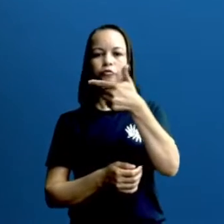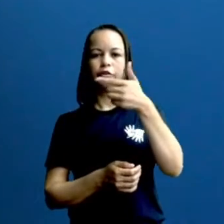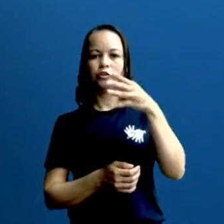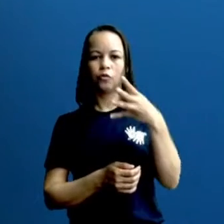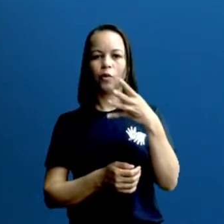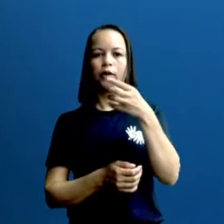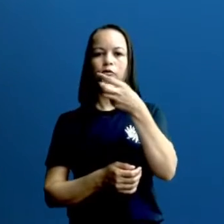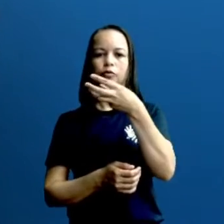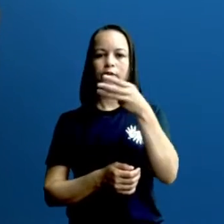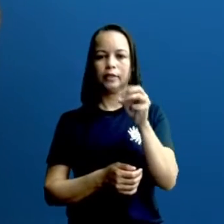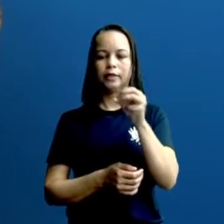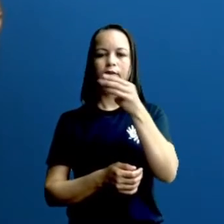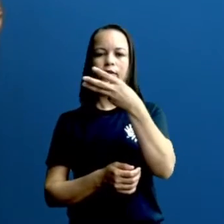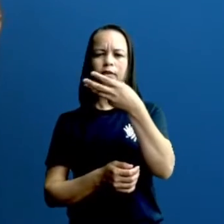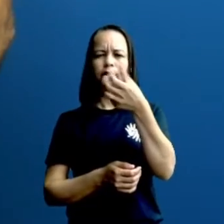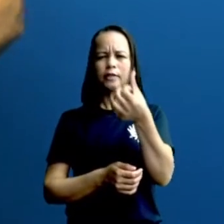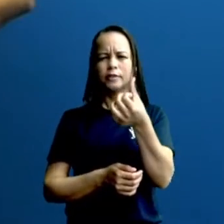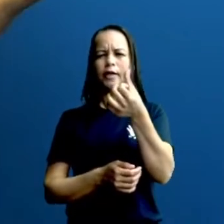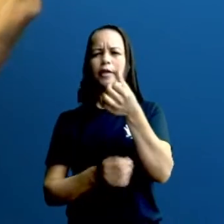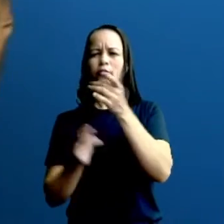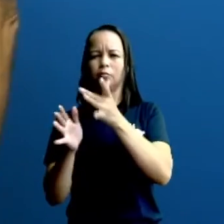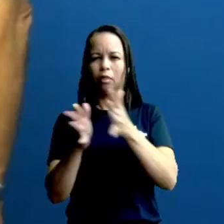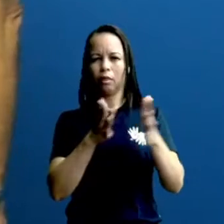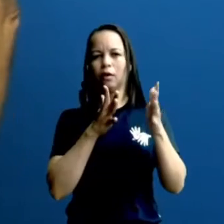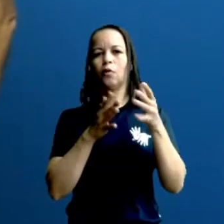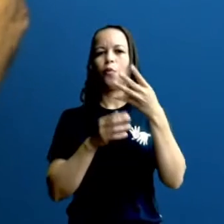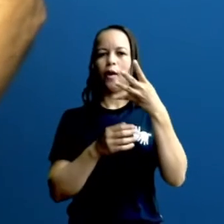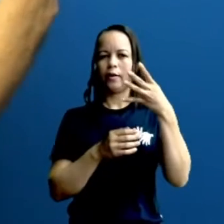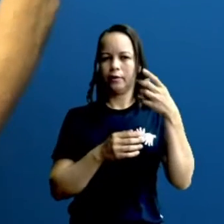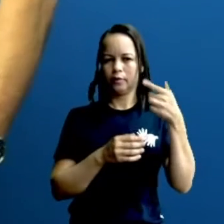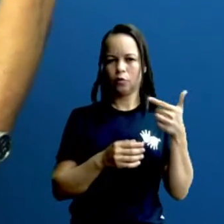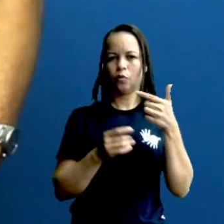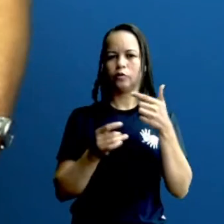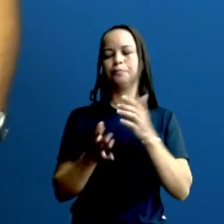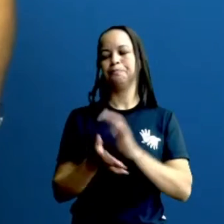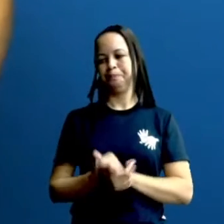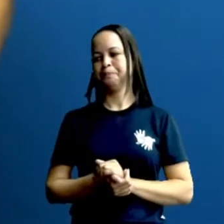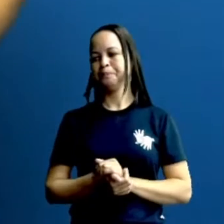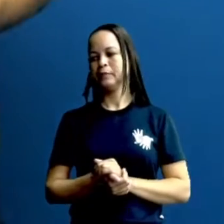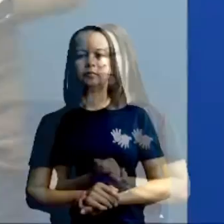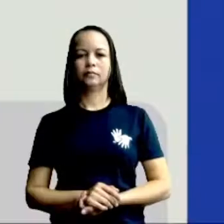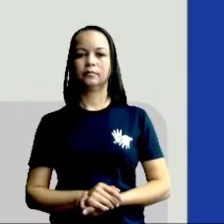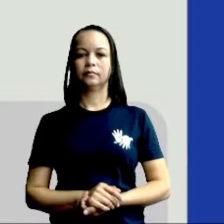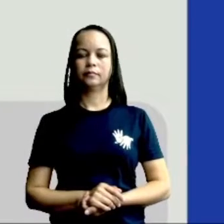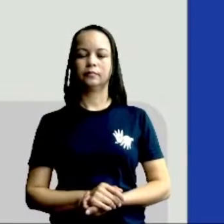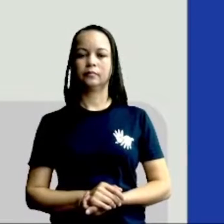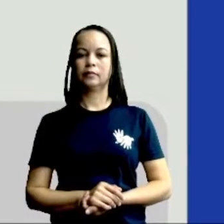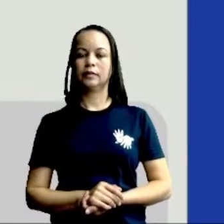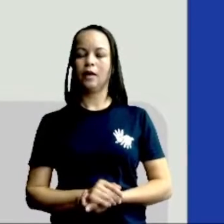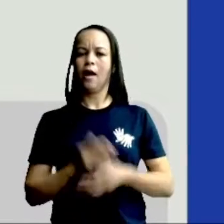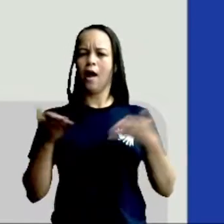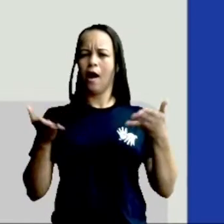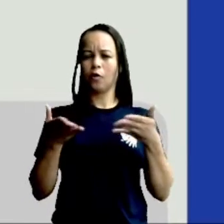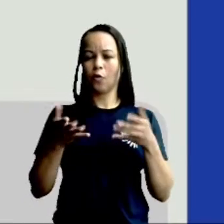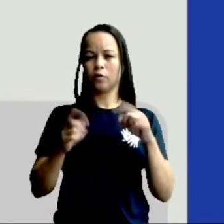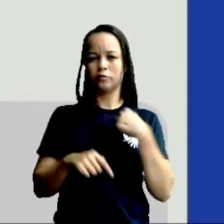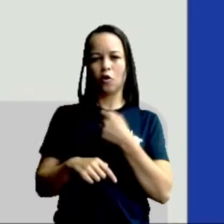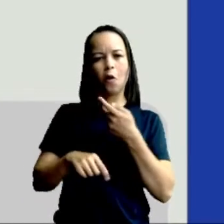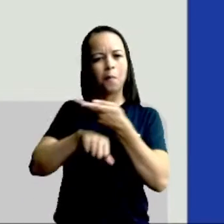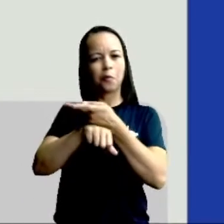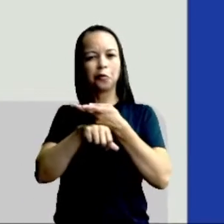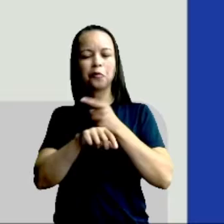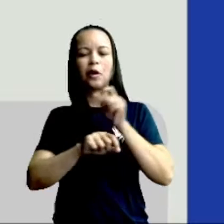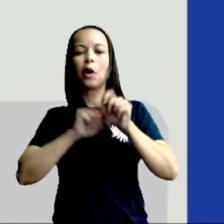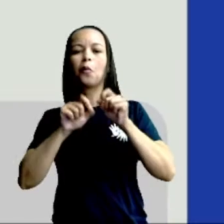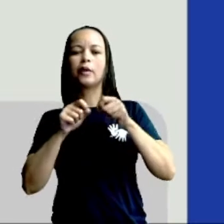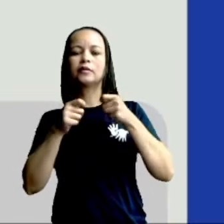24, 30, 36, 42, etc. O que é que a gente quer? Agora a gente vai procurar aqui quais